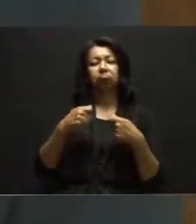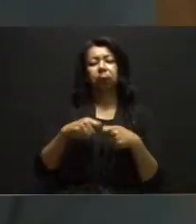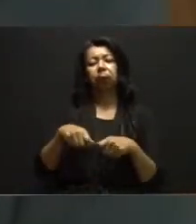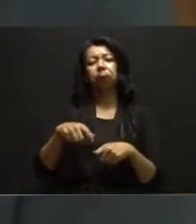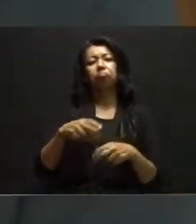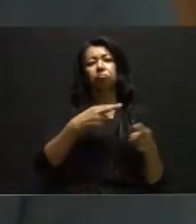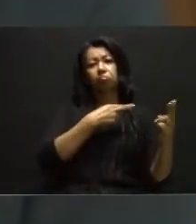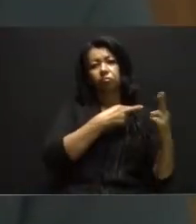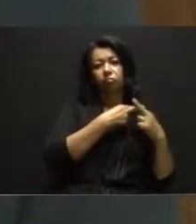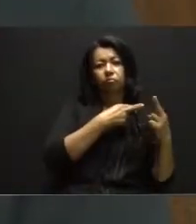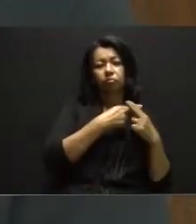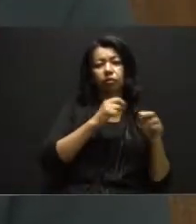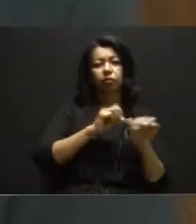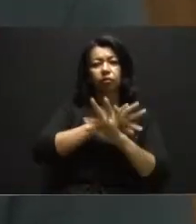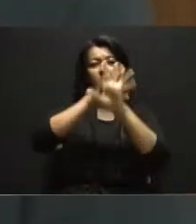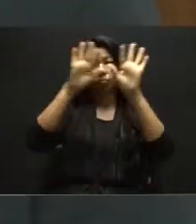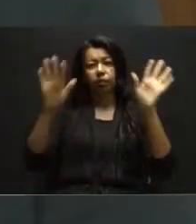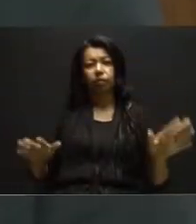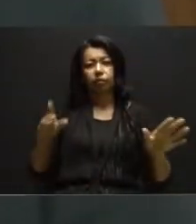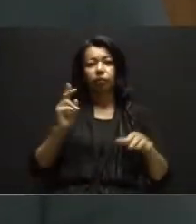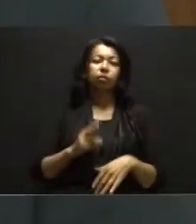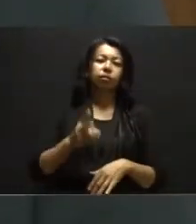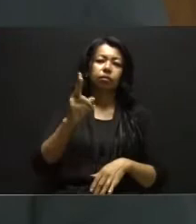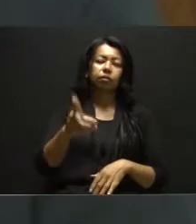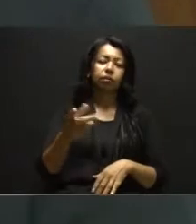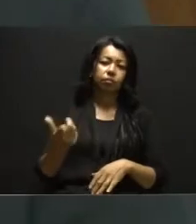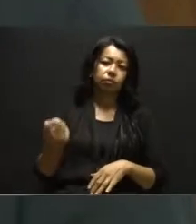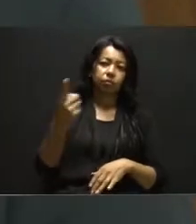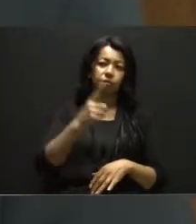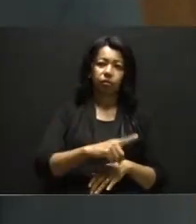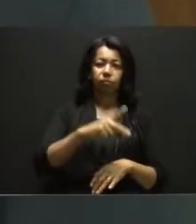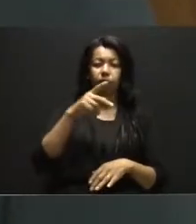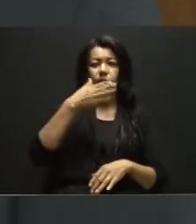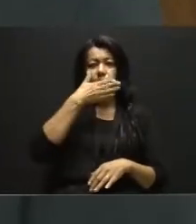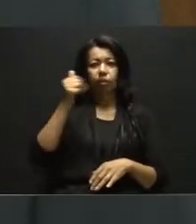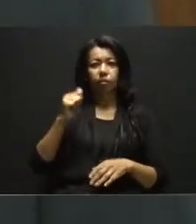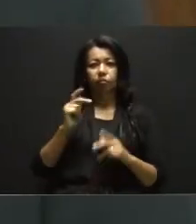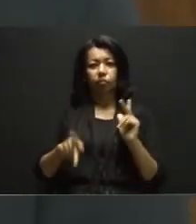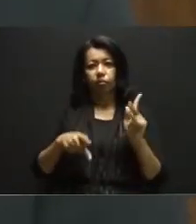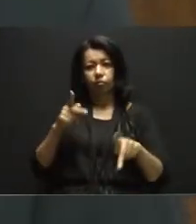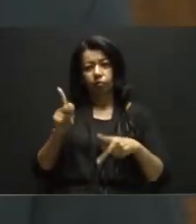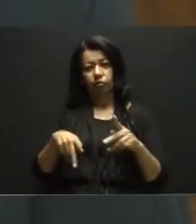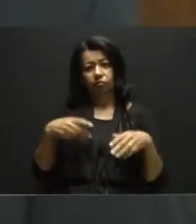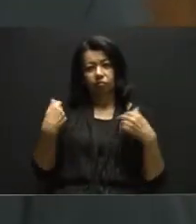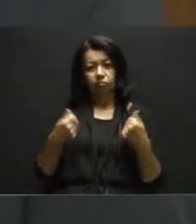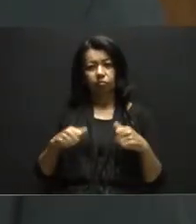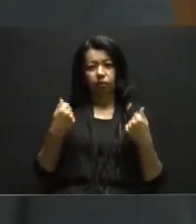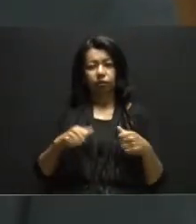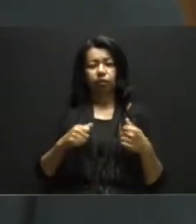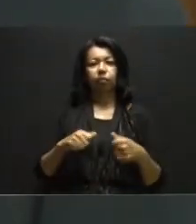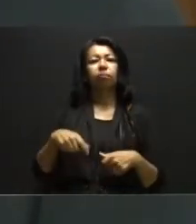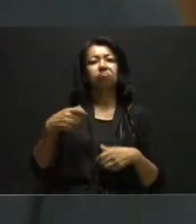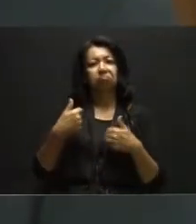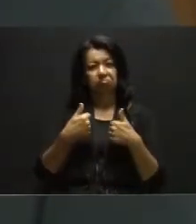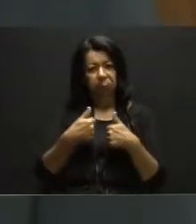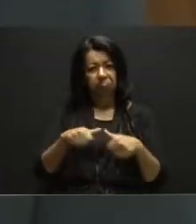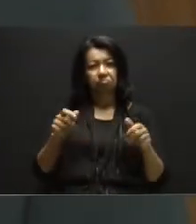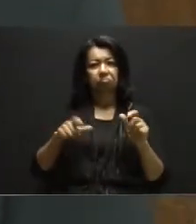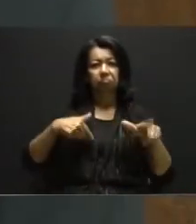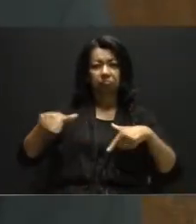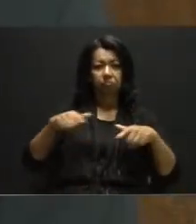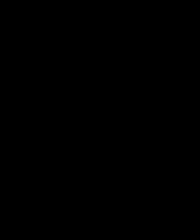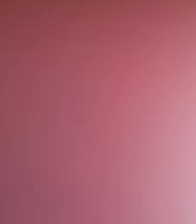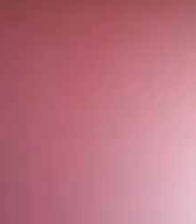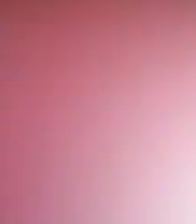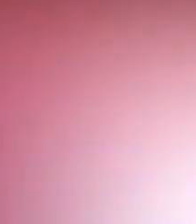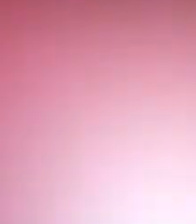e também a transparência e sempre voltando para o que é melhor para a população o que a população necessita é isso que estamos trabalhando em conjunto executivo